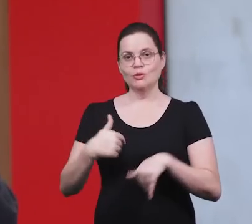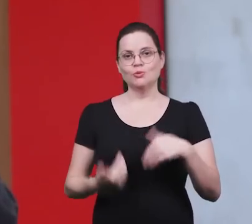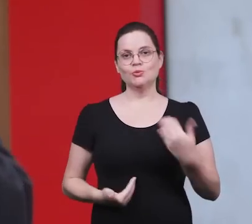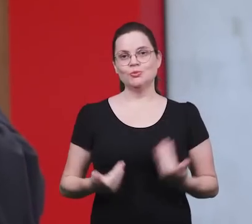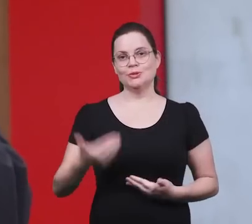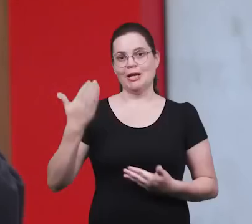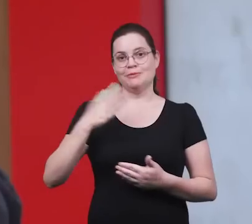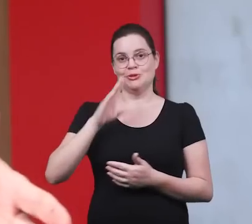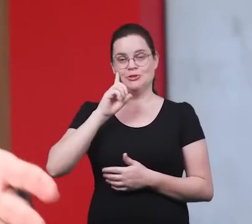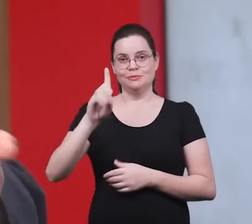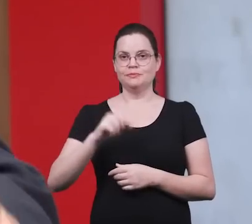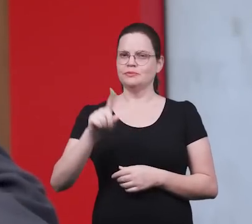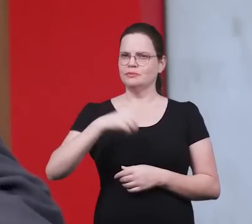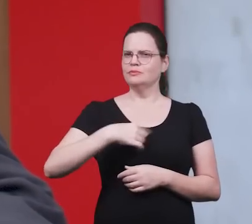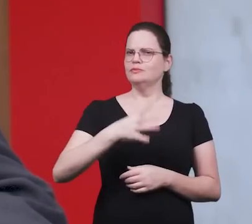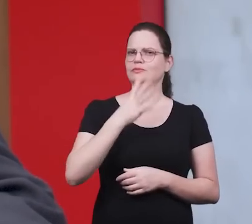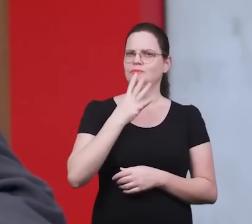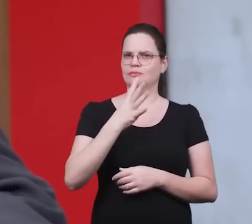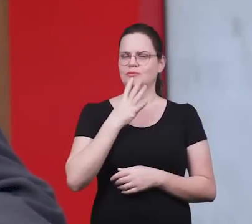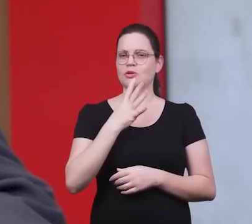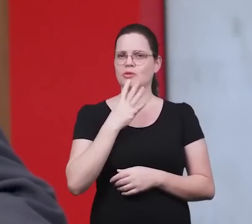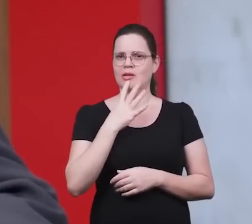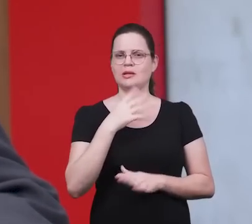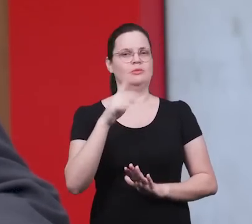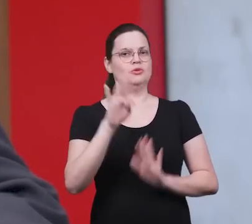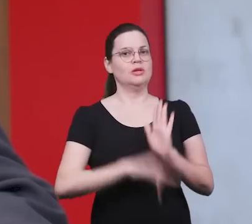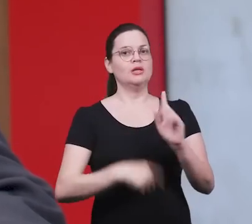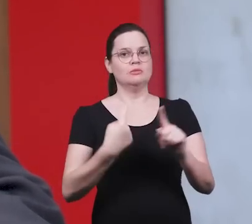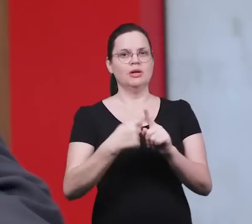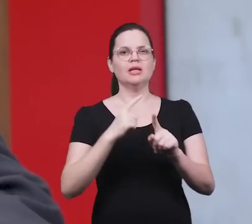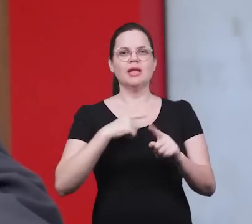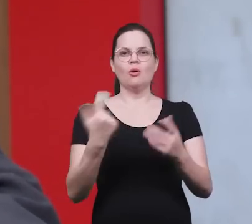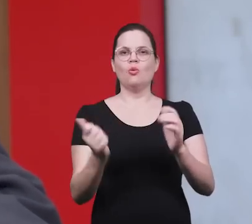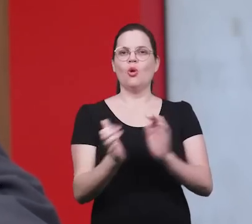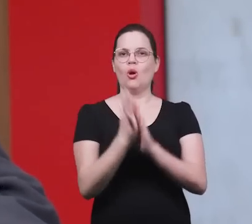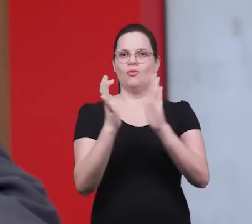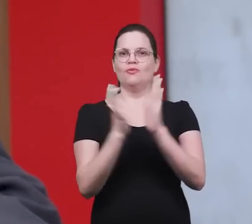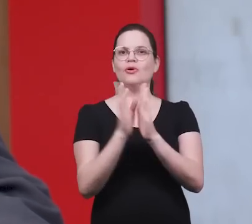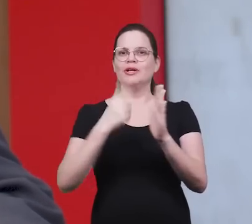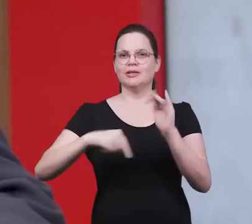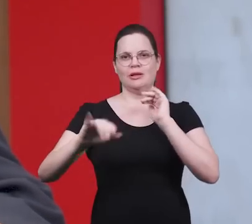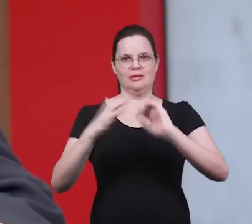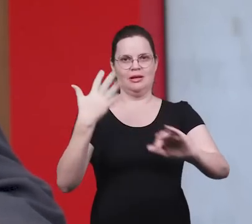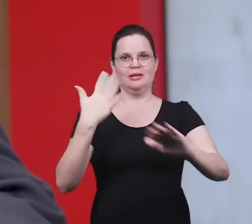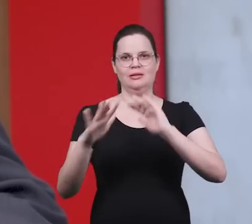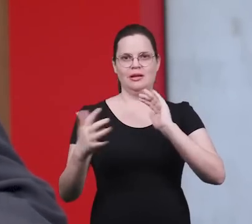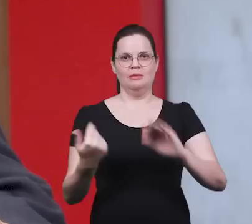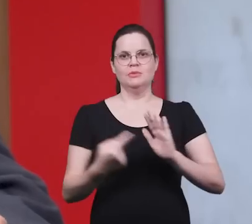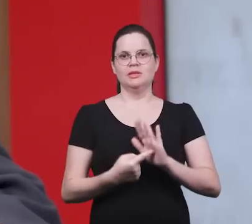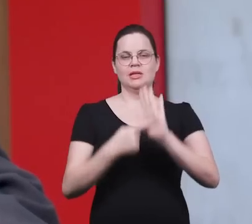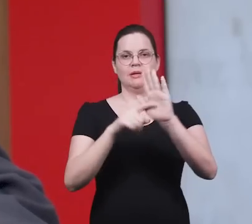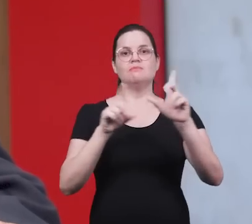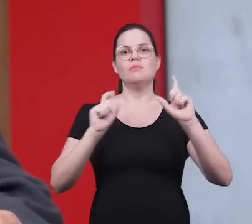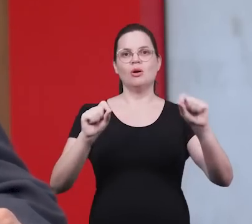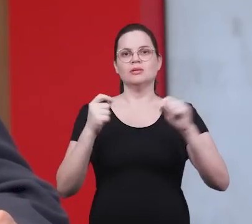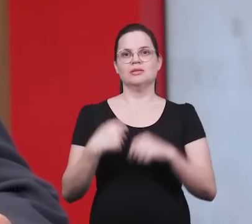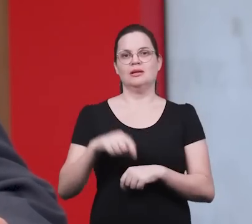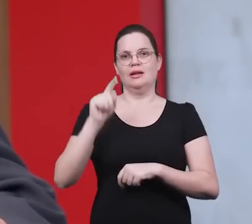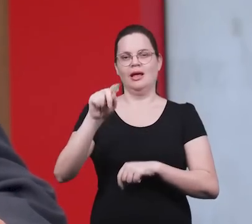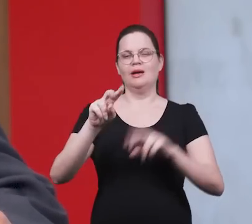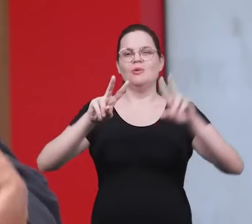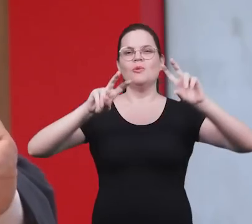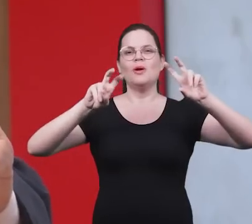servo do Senhor. Nós conhecemos esse texto porque nós cantamos, há um hino na coletânea que nós cantamos com essa letra, ouvi, ó céus, e